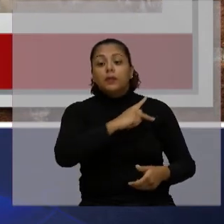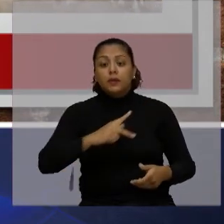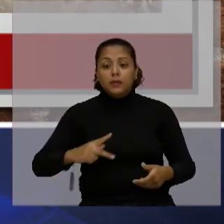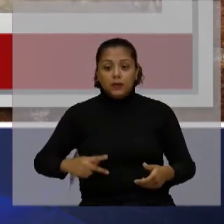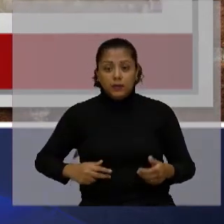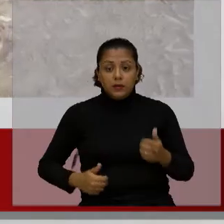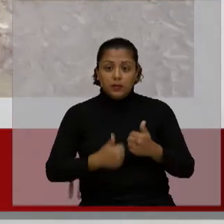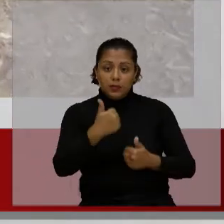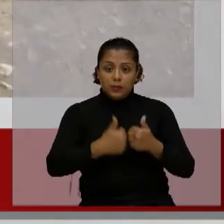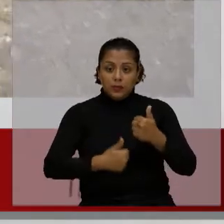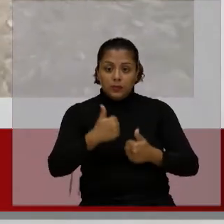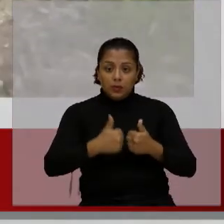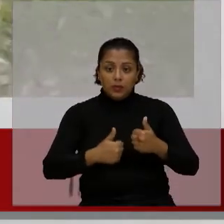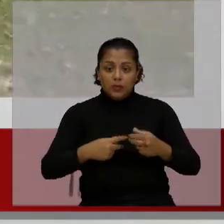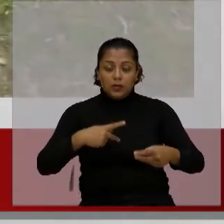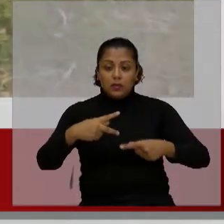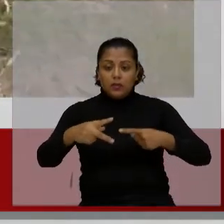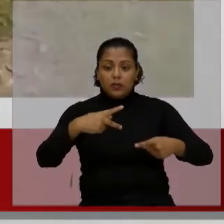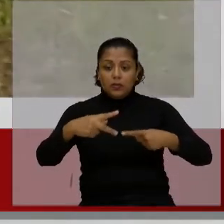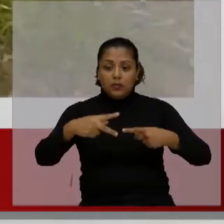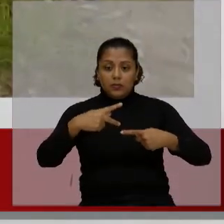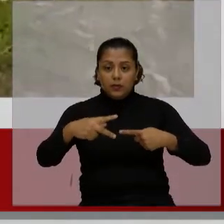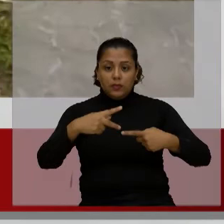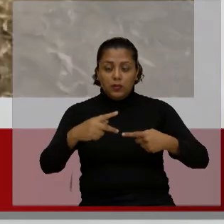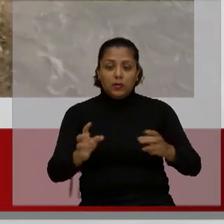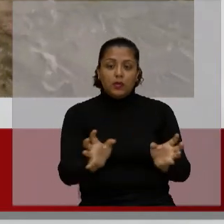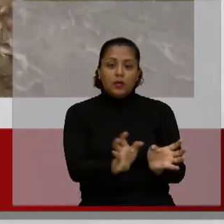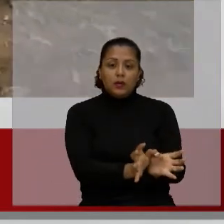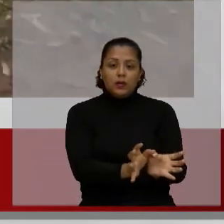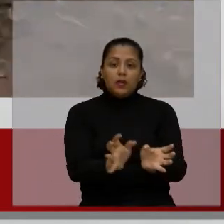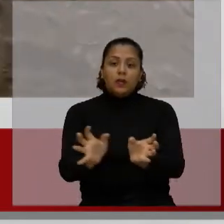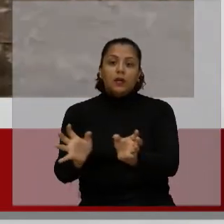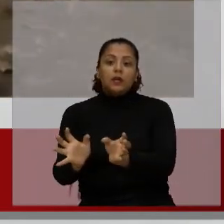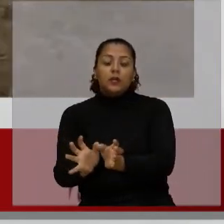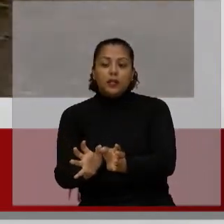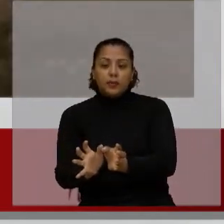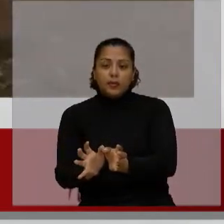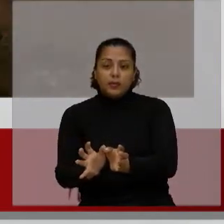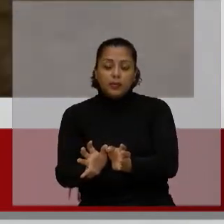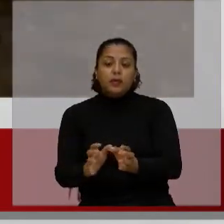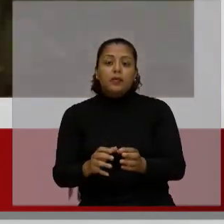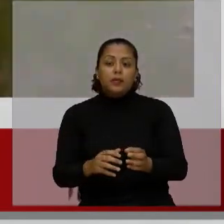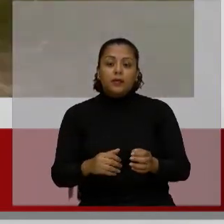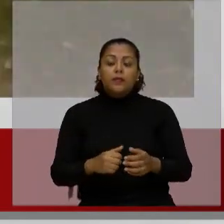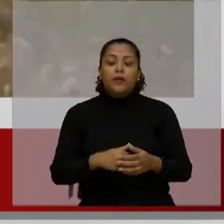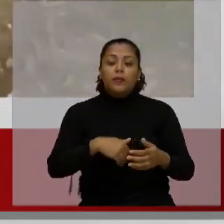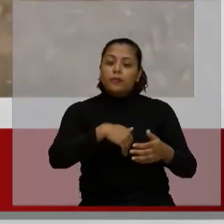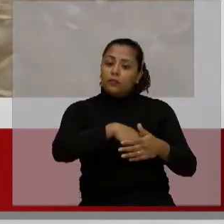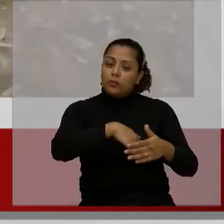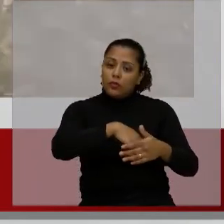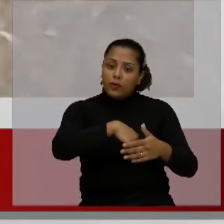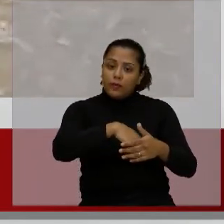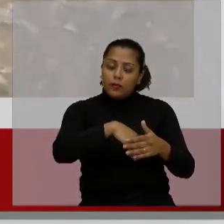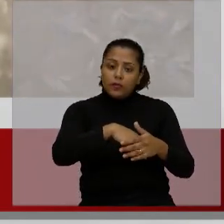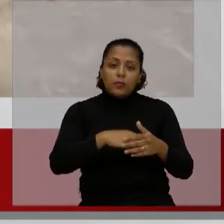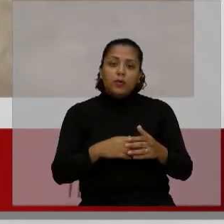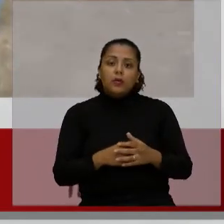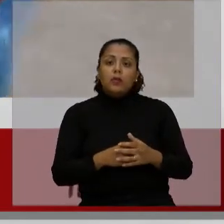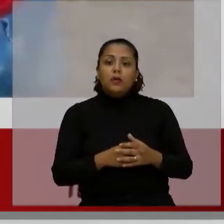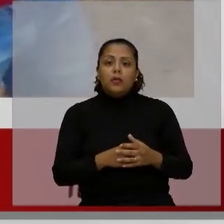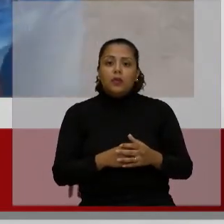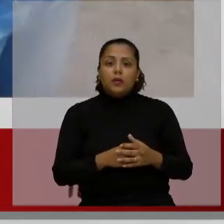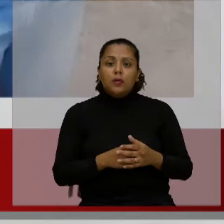São José e parceiro aí das equipes que manda jogo aqui. Estamos aqui no campo aqui. Seu Maranhão aí